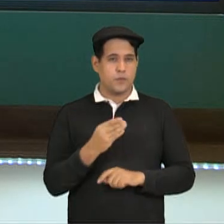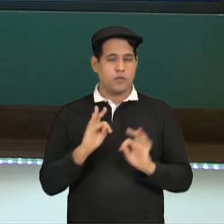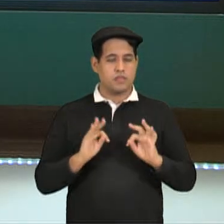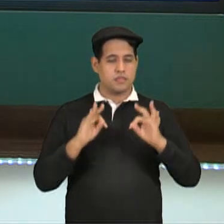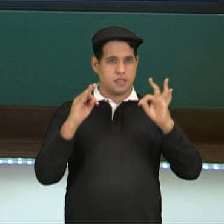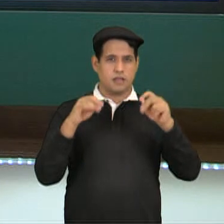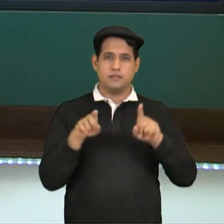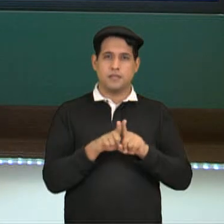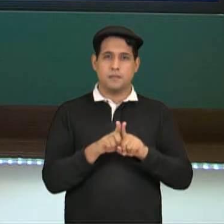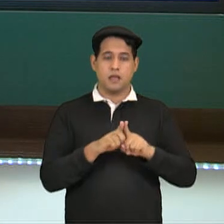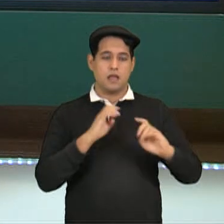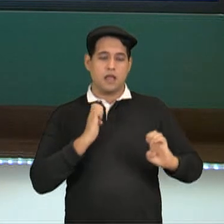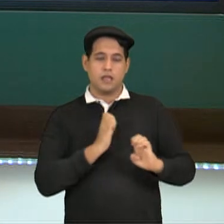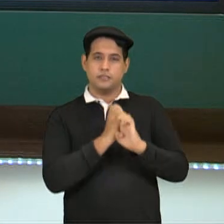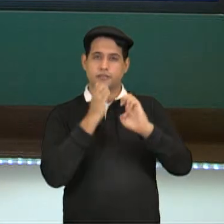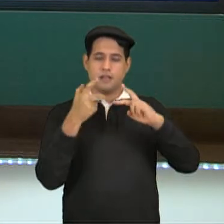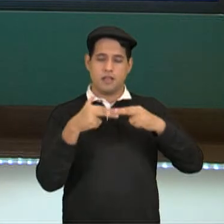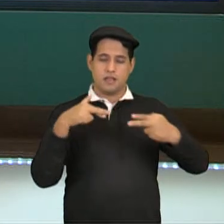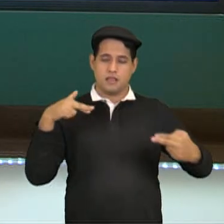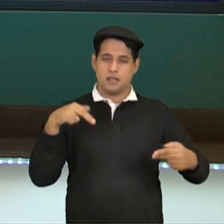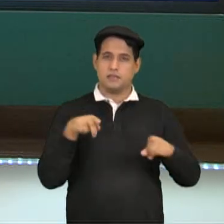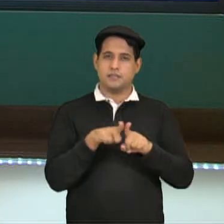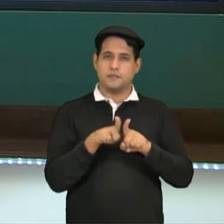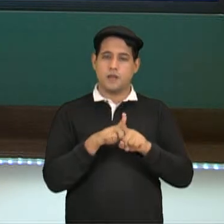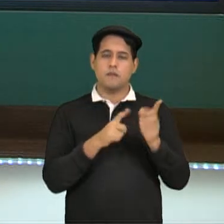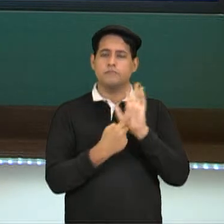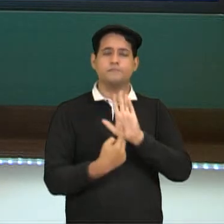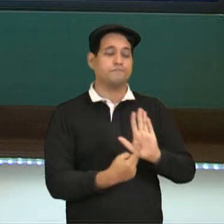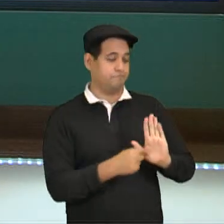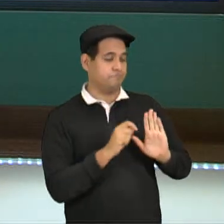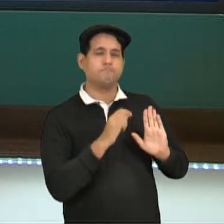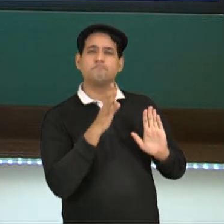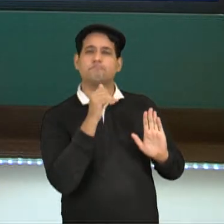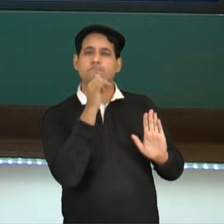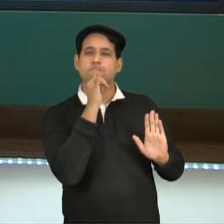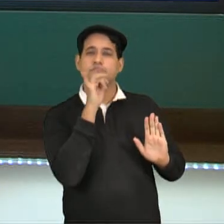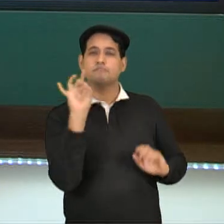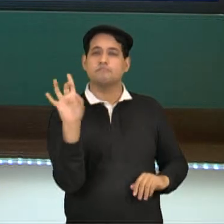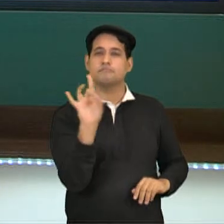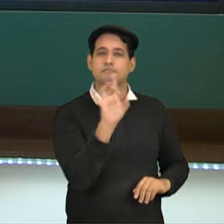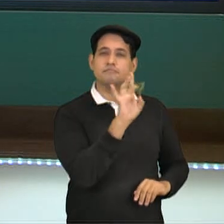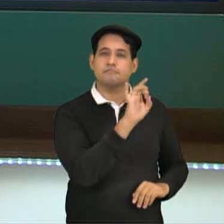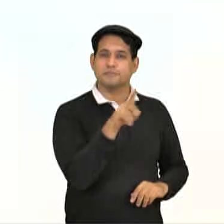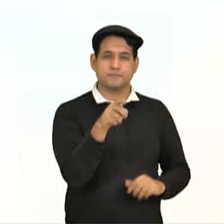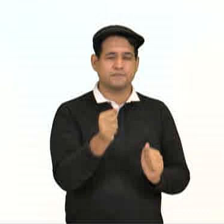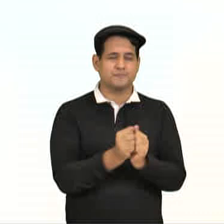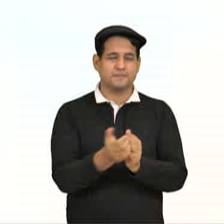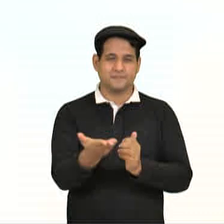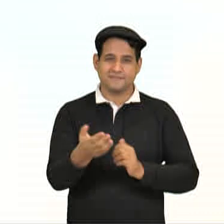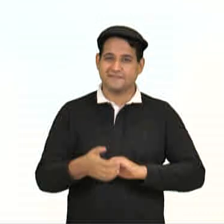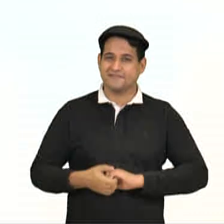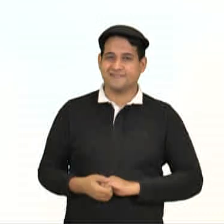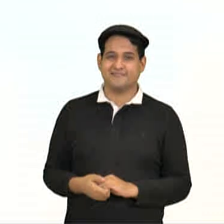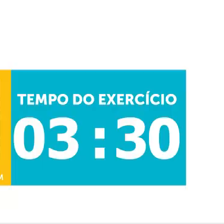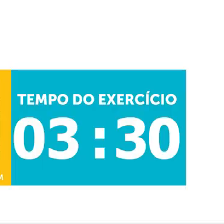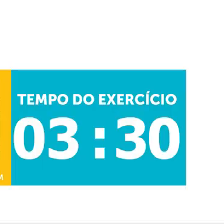clássica e a engenharia genética, citando um exemplo de cada um deles. Com vocês.